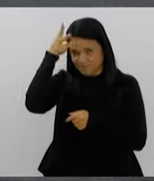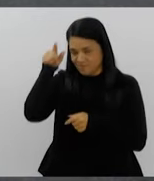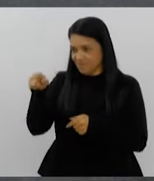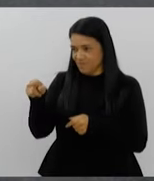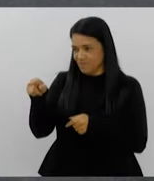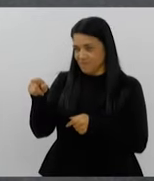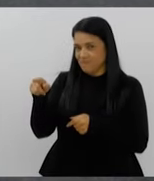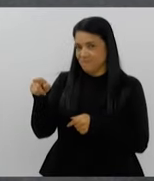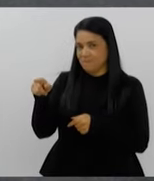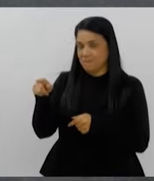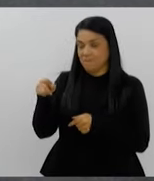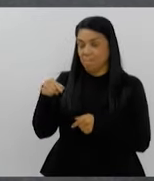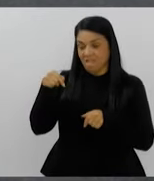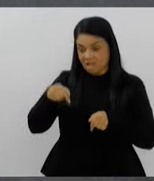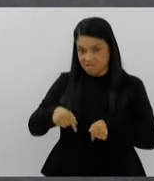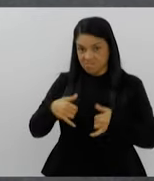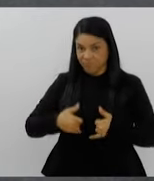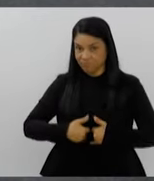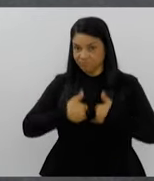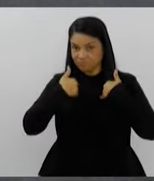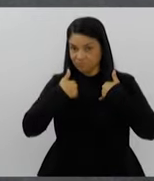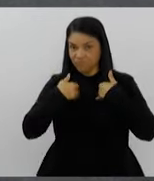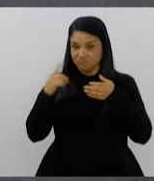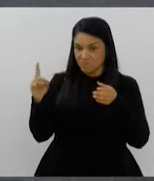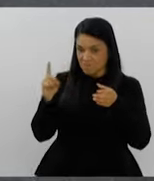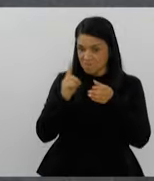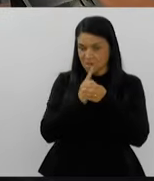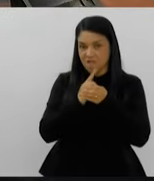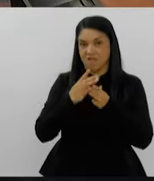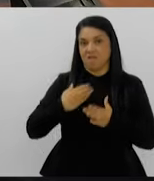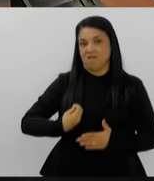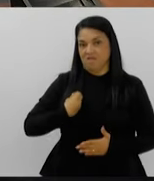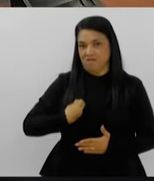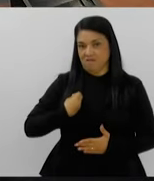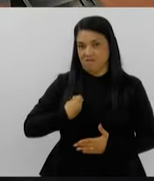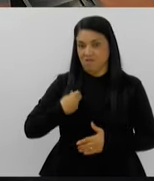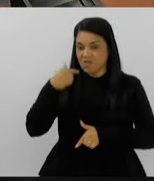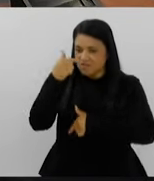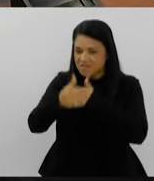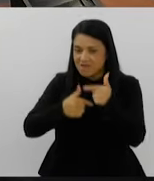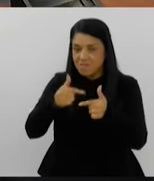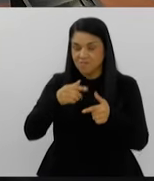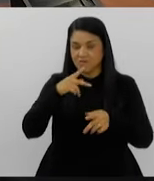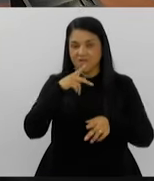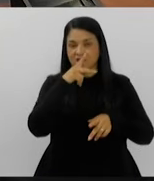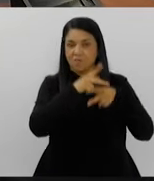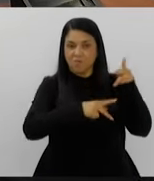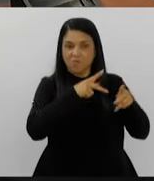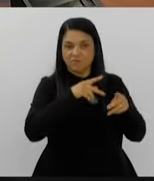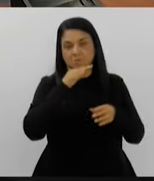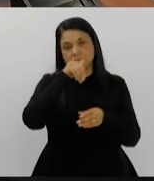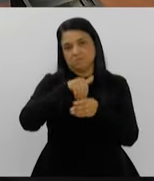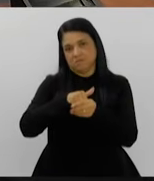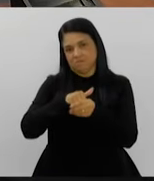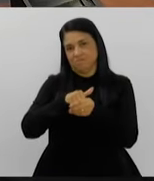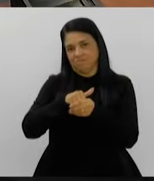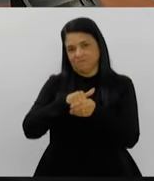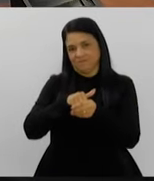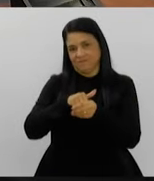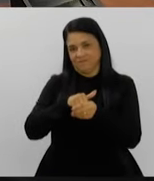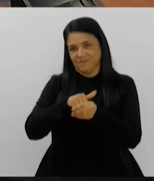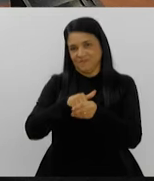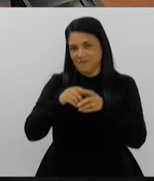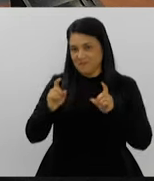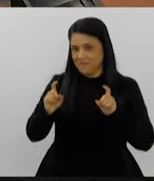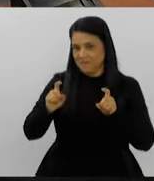desse parlamento ao qual eu tenho orgulho de fazer parte e faço o trabalho que a população me chancelou, me tutelou para quem está. Um